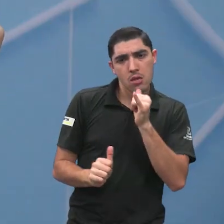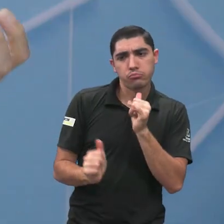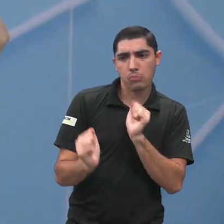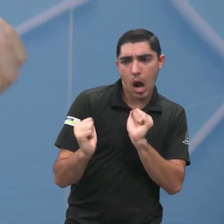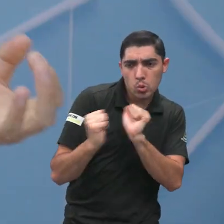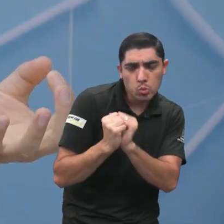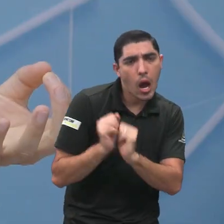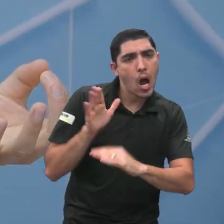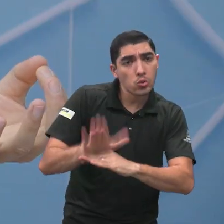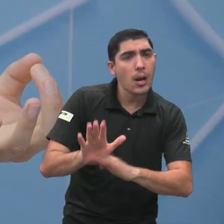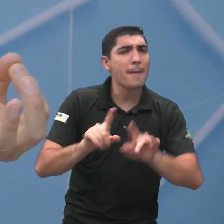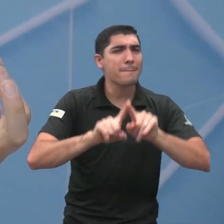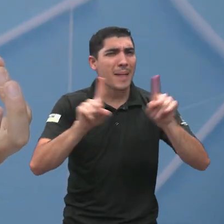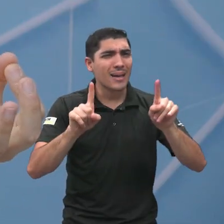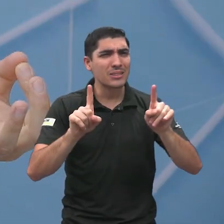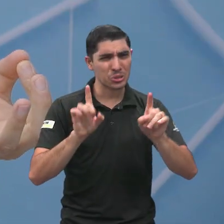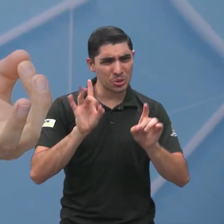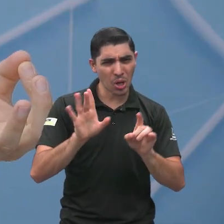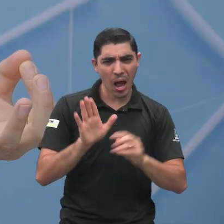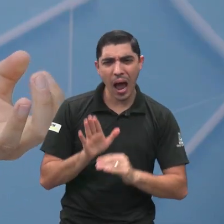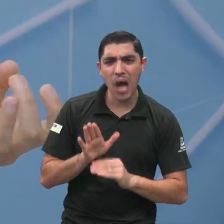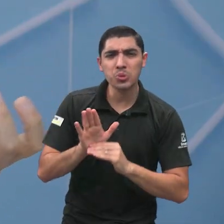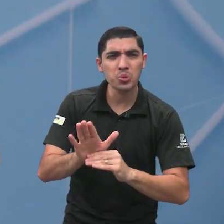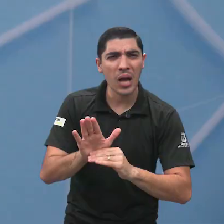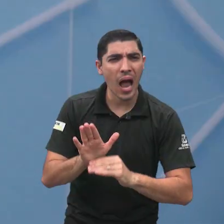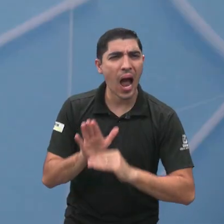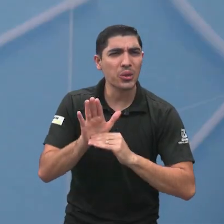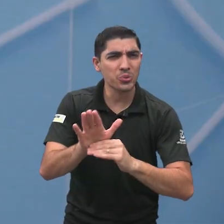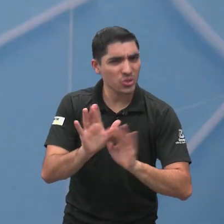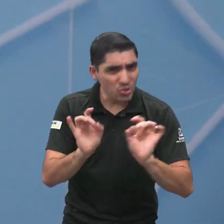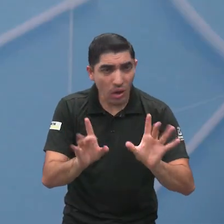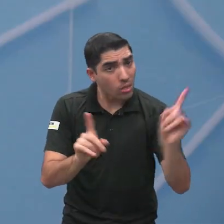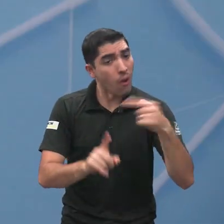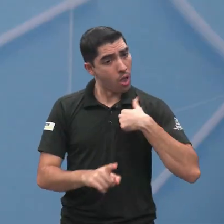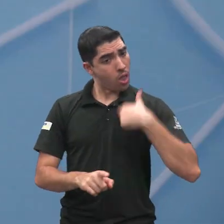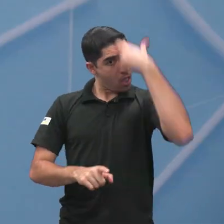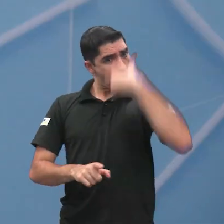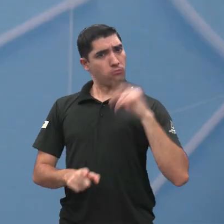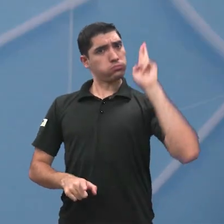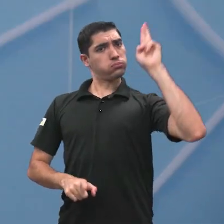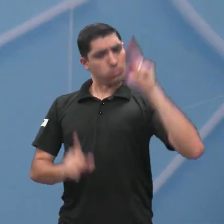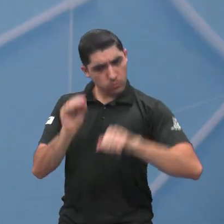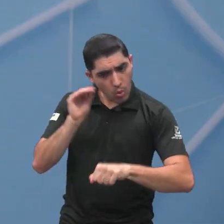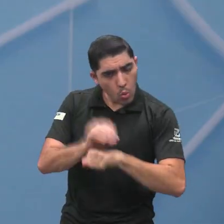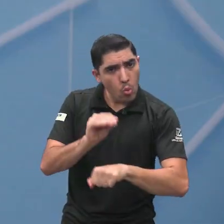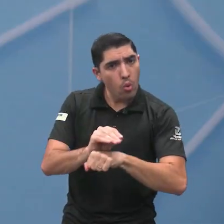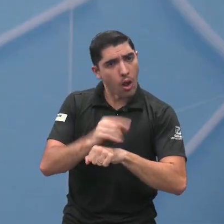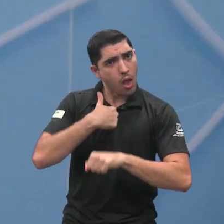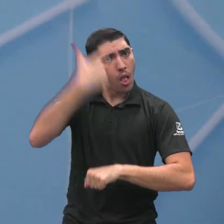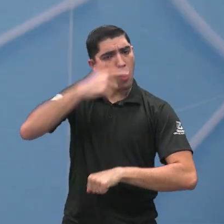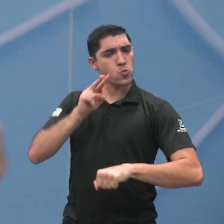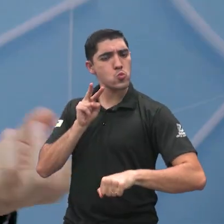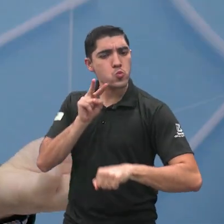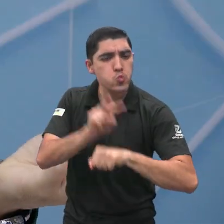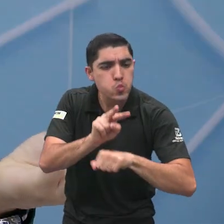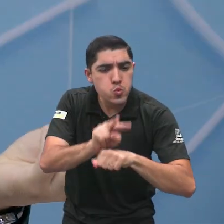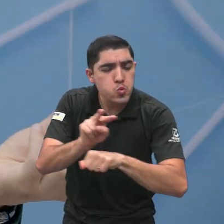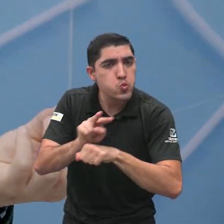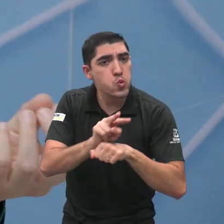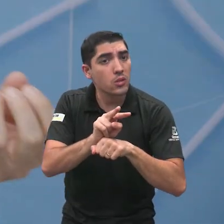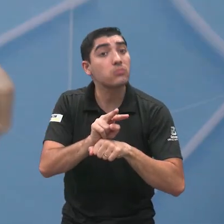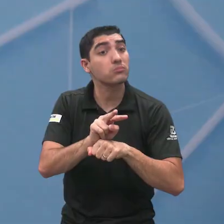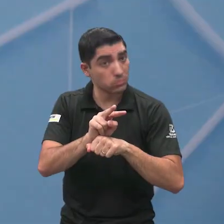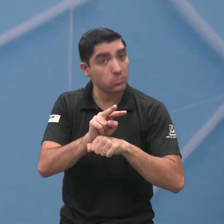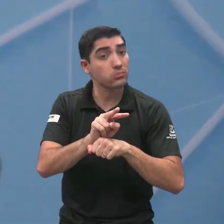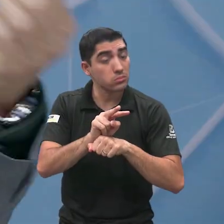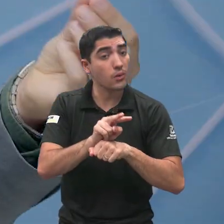mas a nossa relação não precisa ser pautada só em cooperar. Eu posso cuidar. O cuidado, ele é uma outra camada. Existe uma outra camada